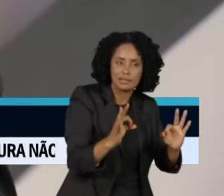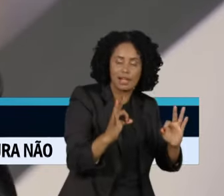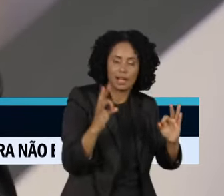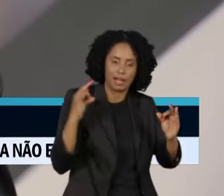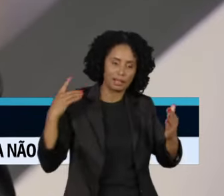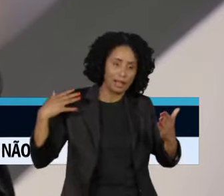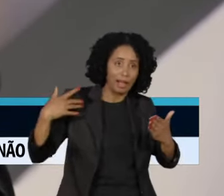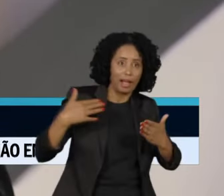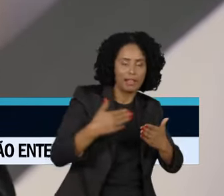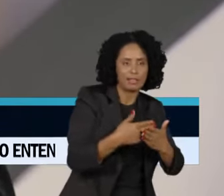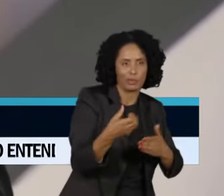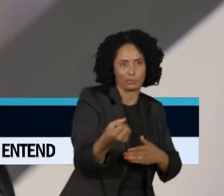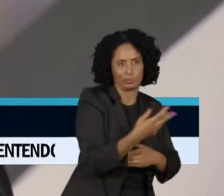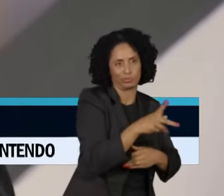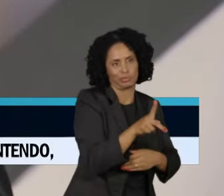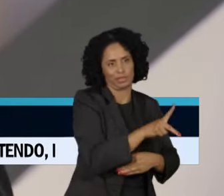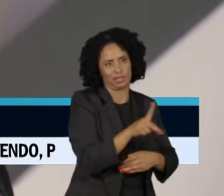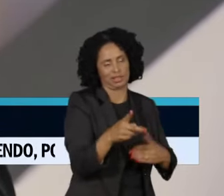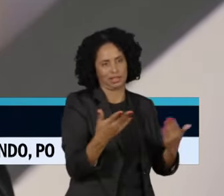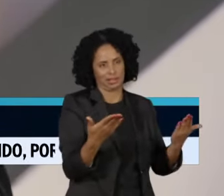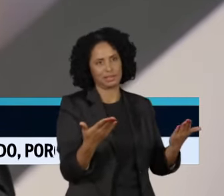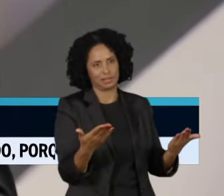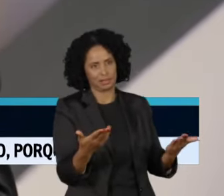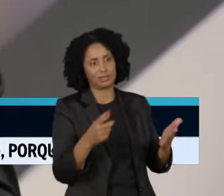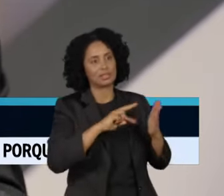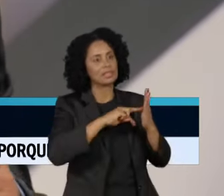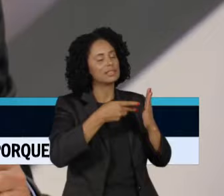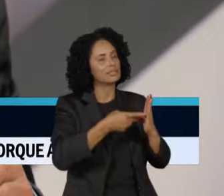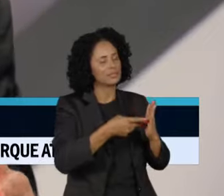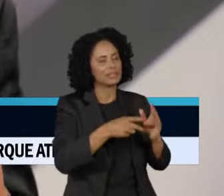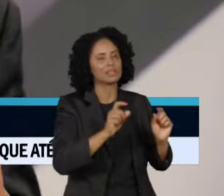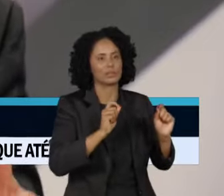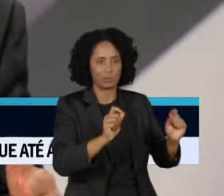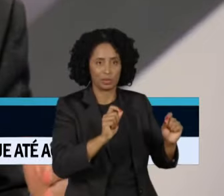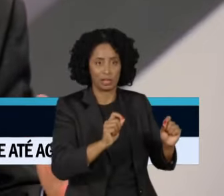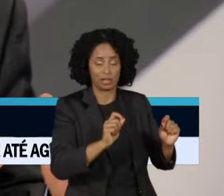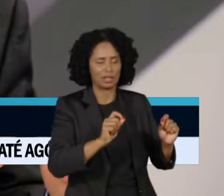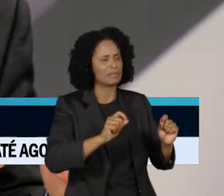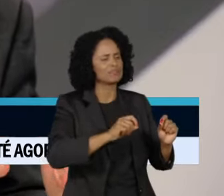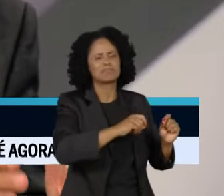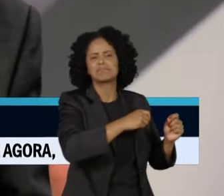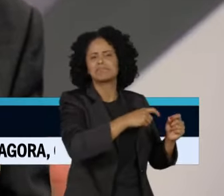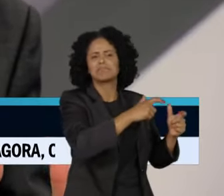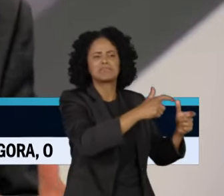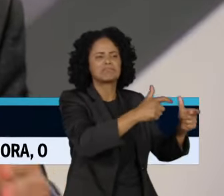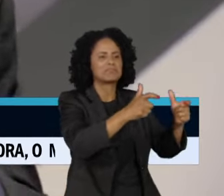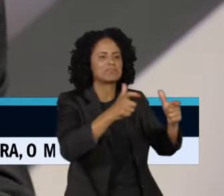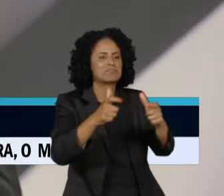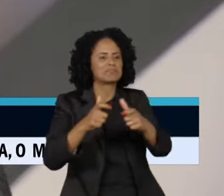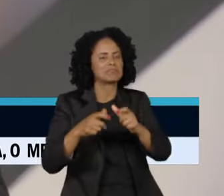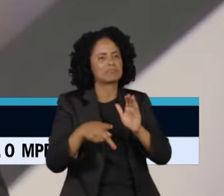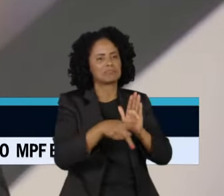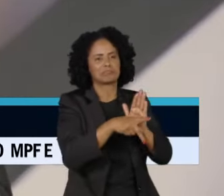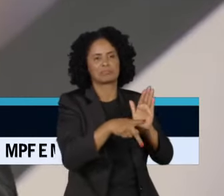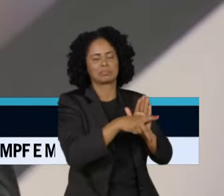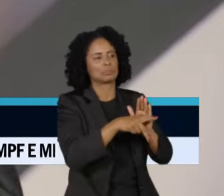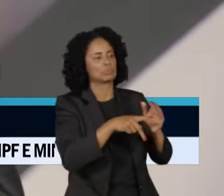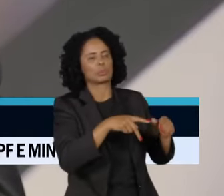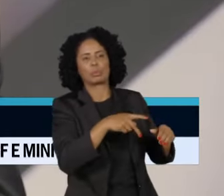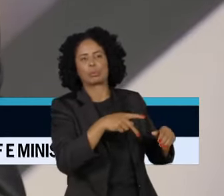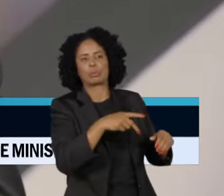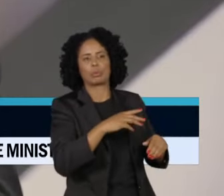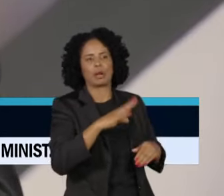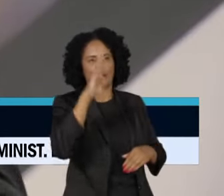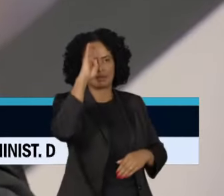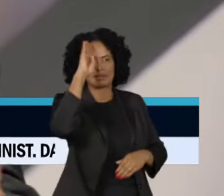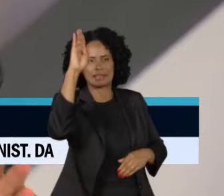posse do novo presidente. Ou seja, a ocupação dos espaços diante dos estabelecimentos militares, comandos de exército, essa coisa